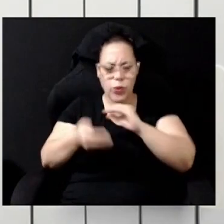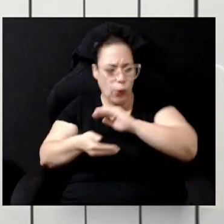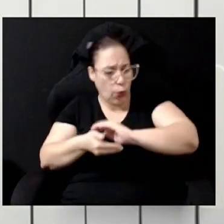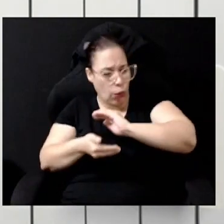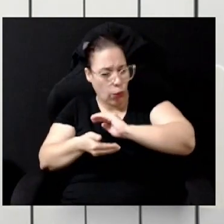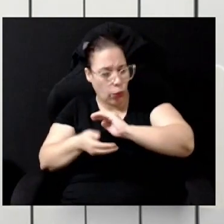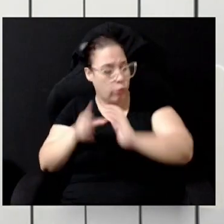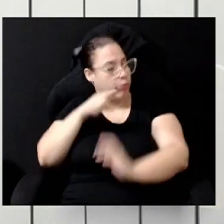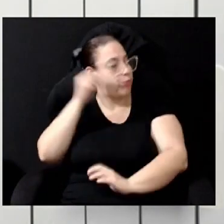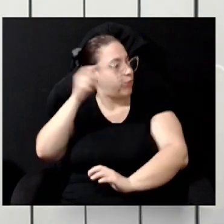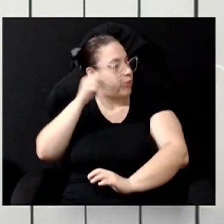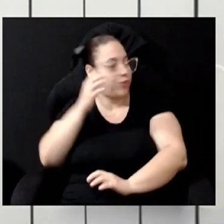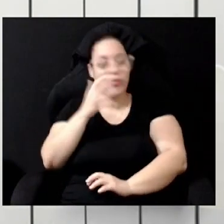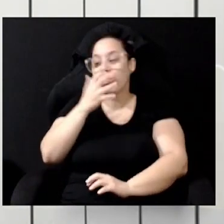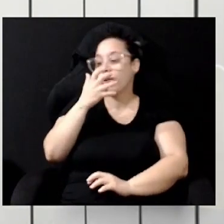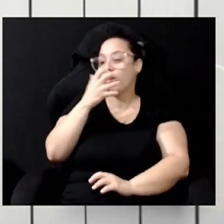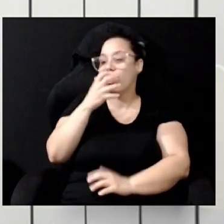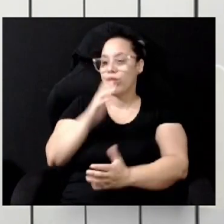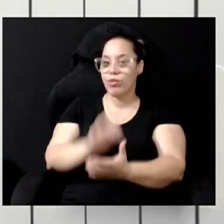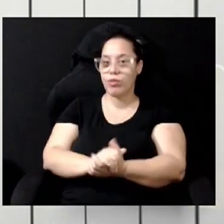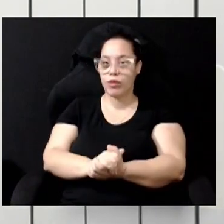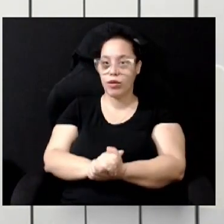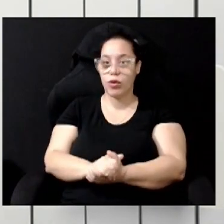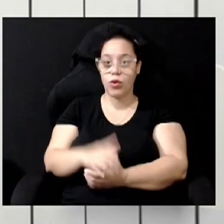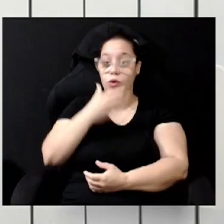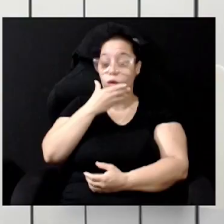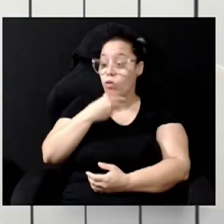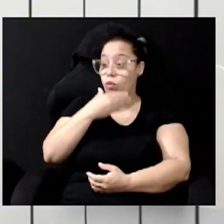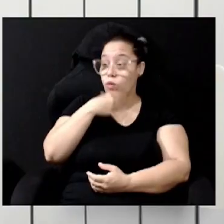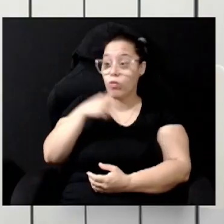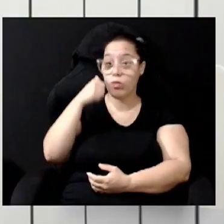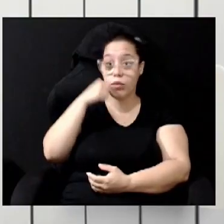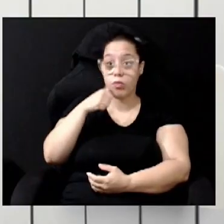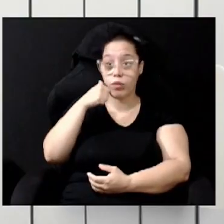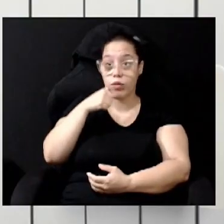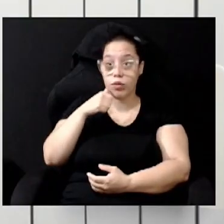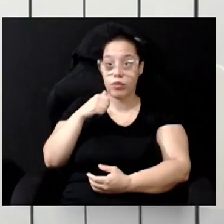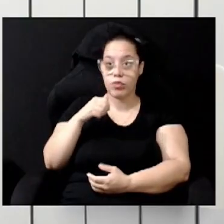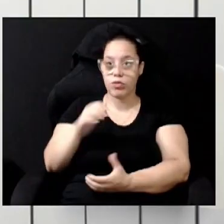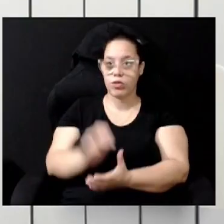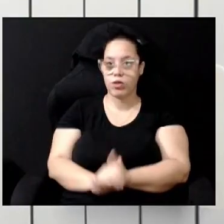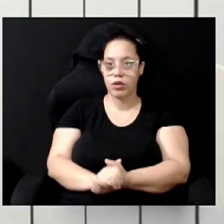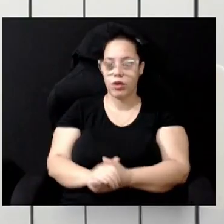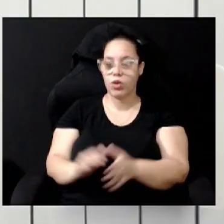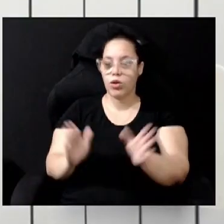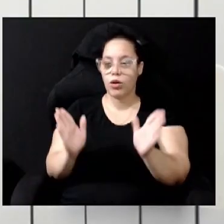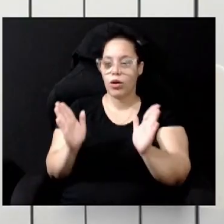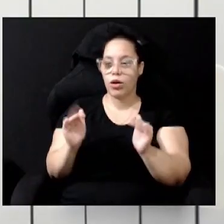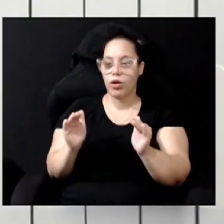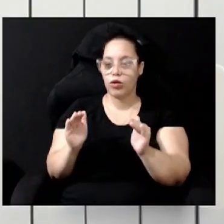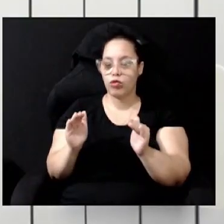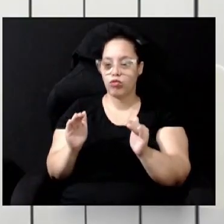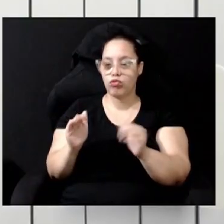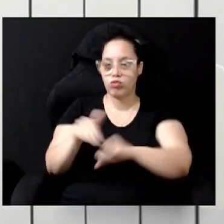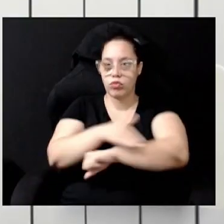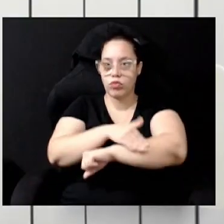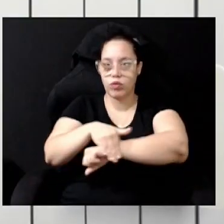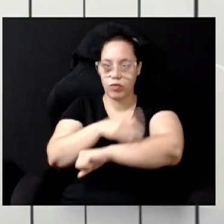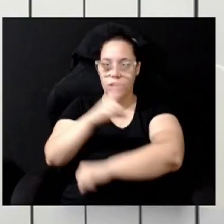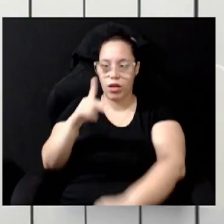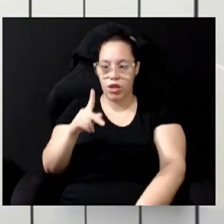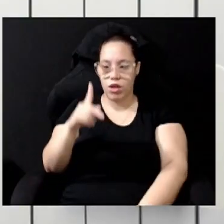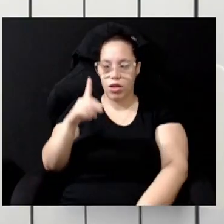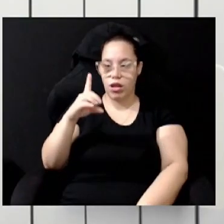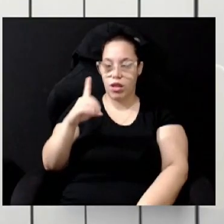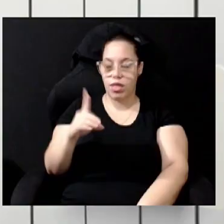gatinhos, cachorrinhos, machos, fêmeas, da Associação Anjos de Rua de Campinas, do Departamento de Proteção e